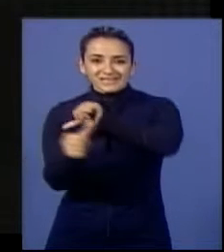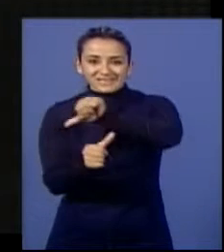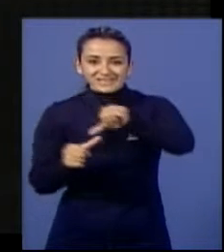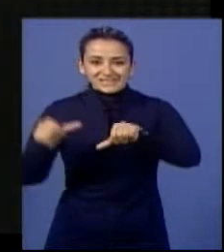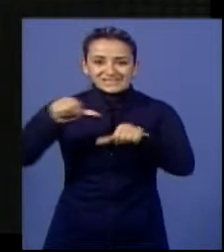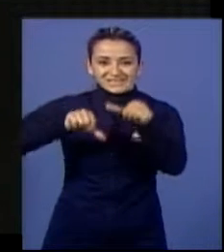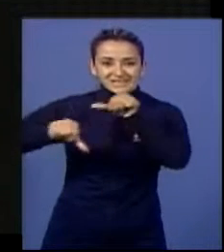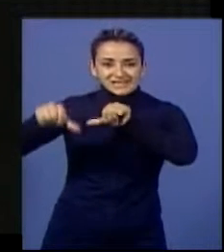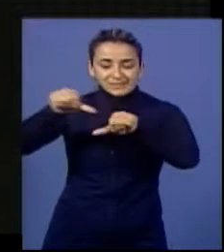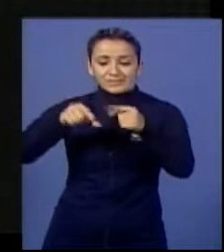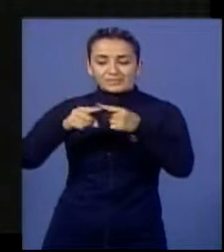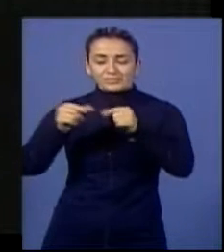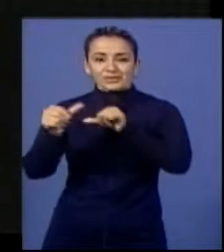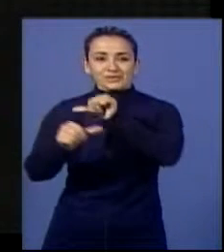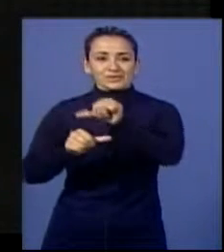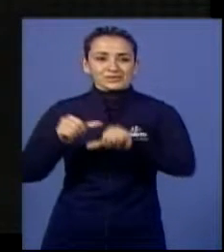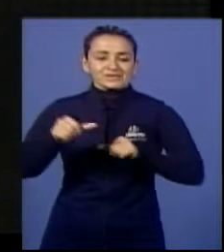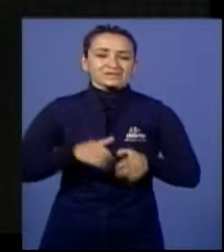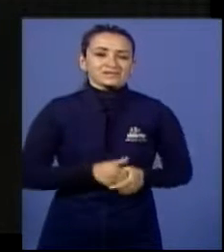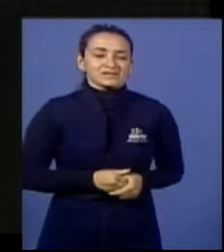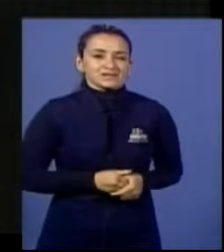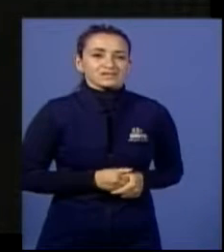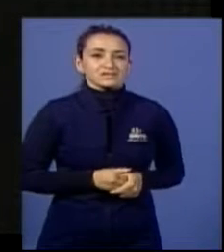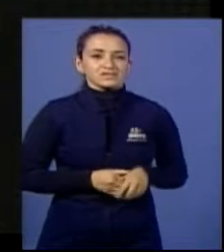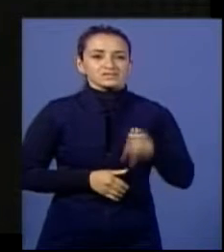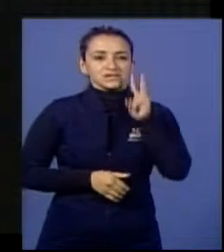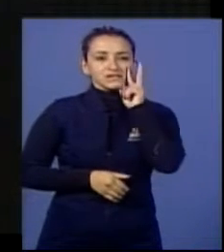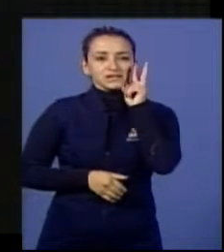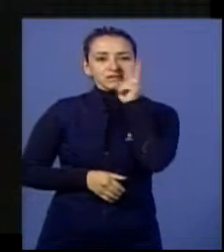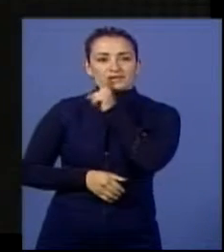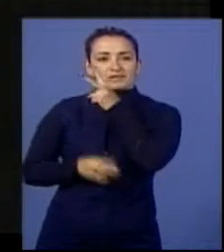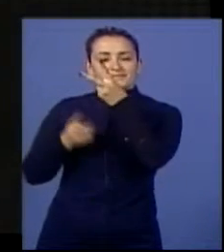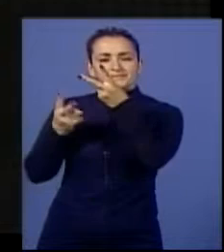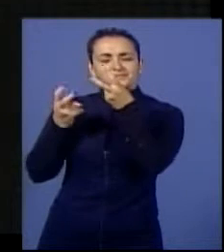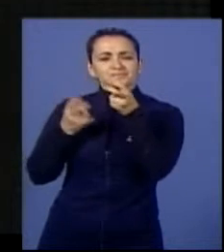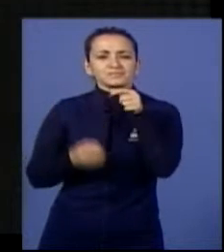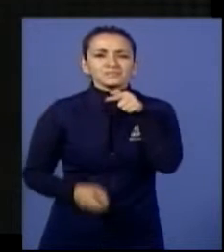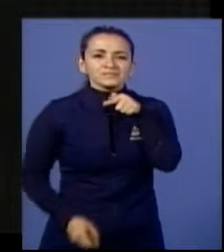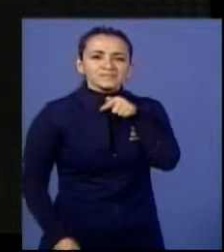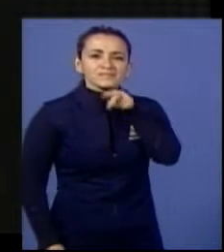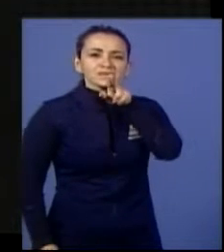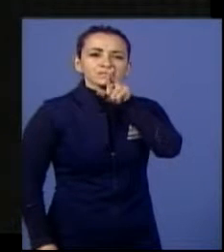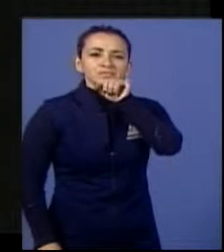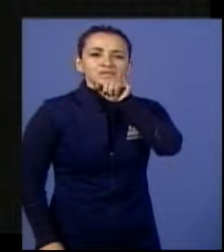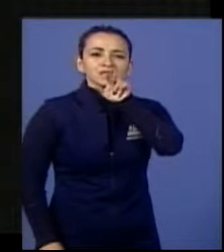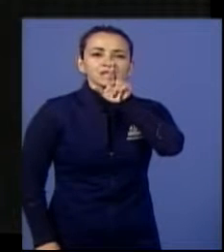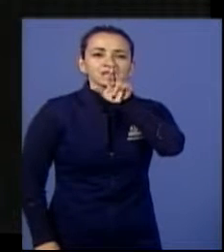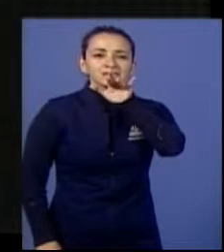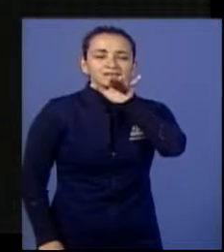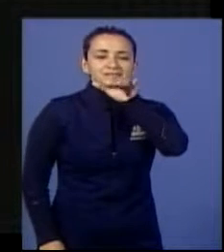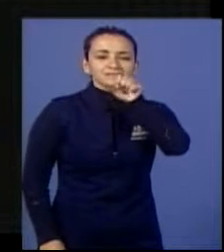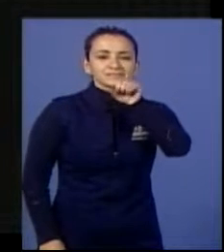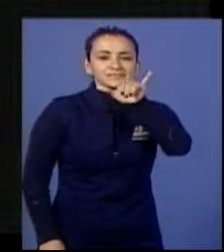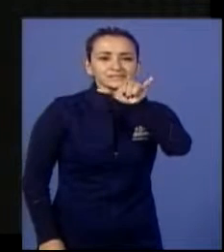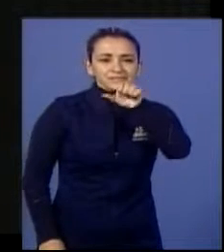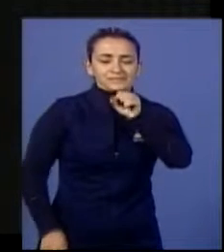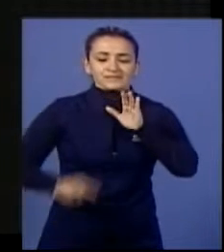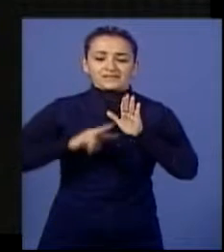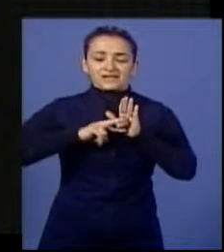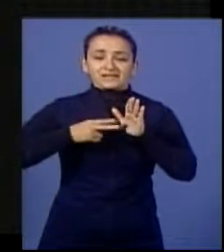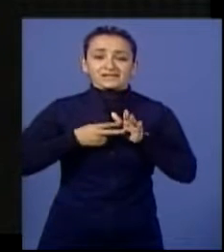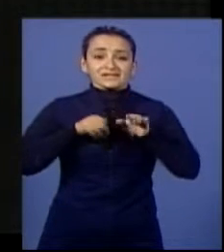quirais. Opa. O que quer dizer esse quirais? Quirais quer dizer